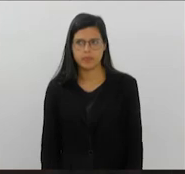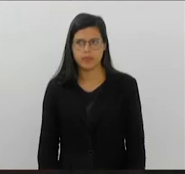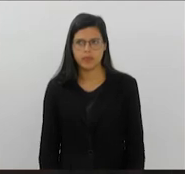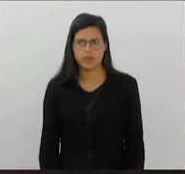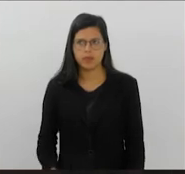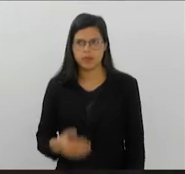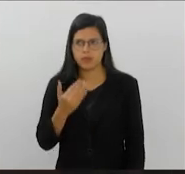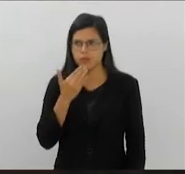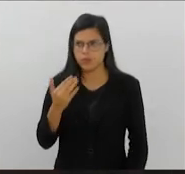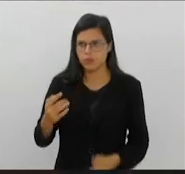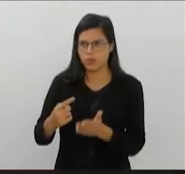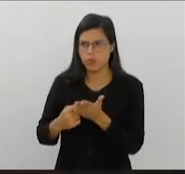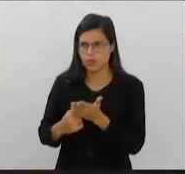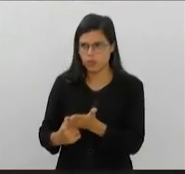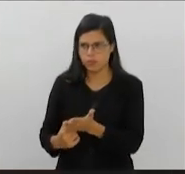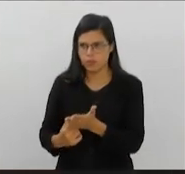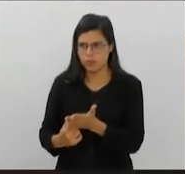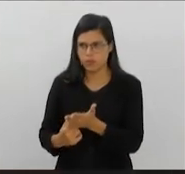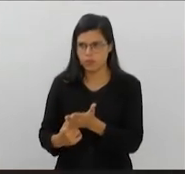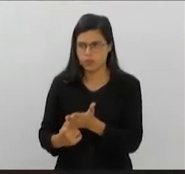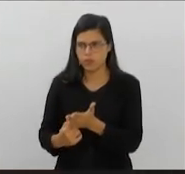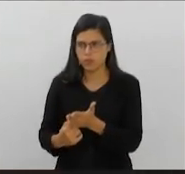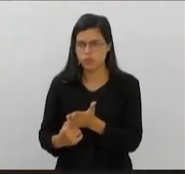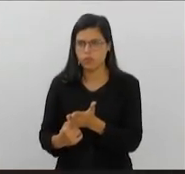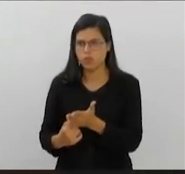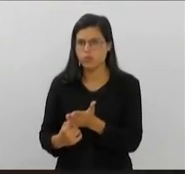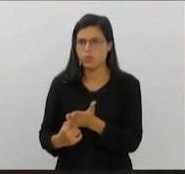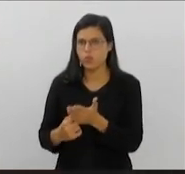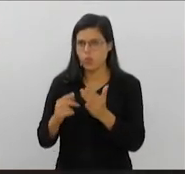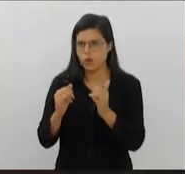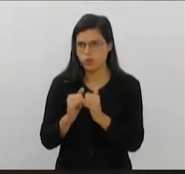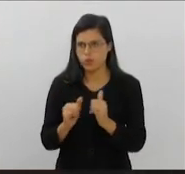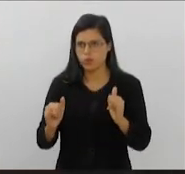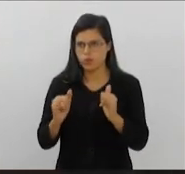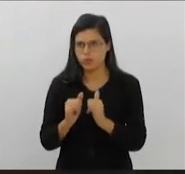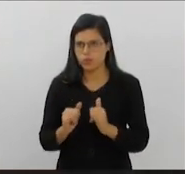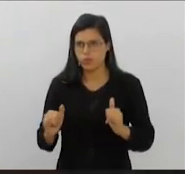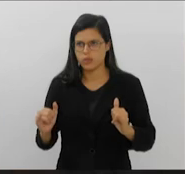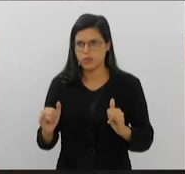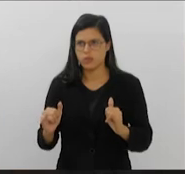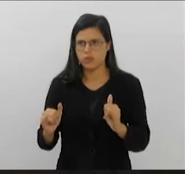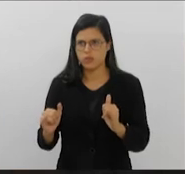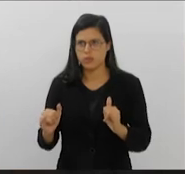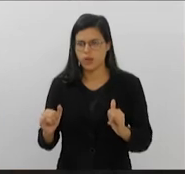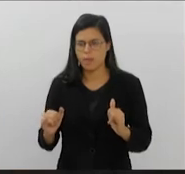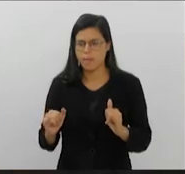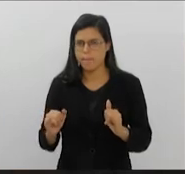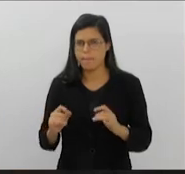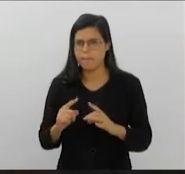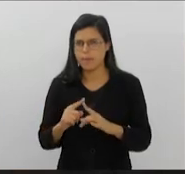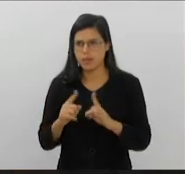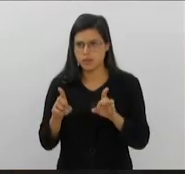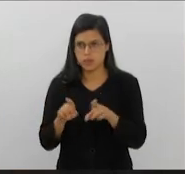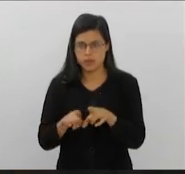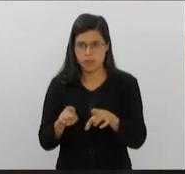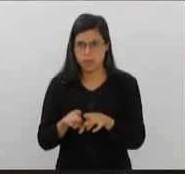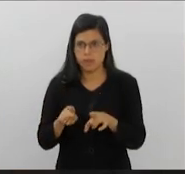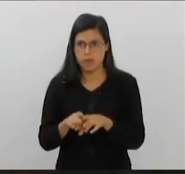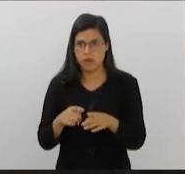pediu o compromisso com a transcrição. Nós temos o compromisso não só com a transcrição, mas o